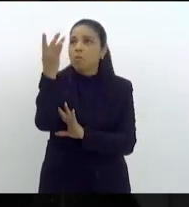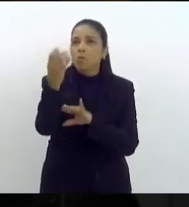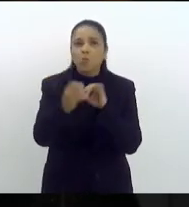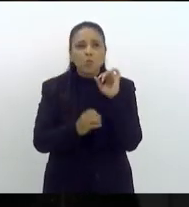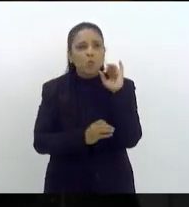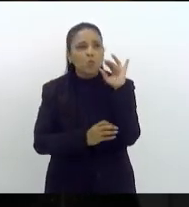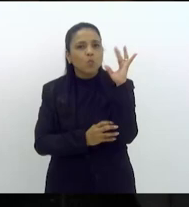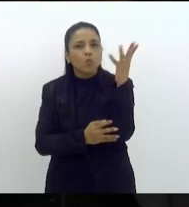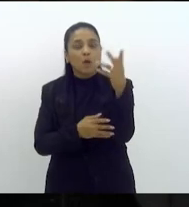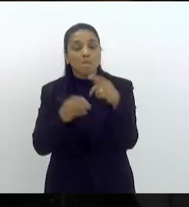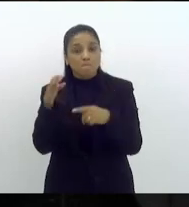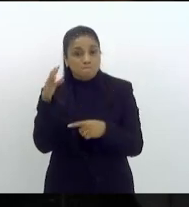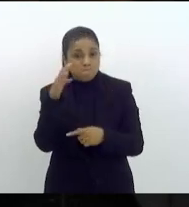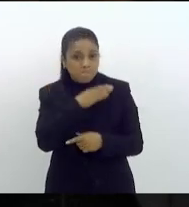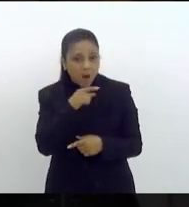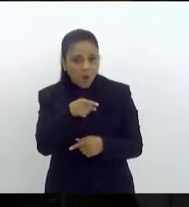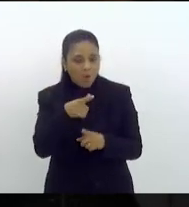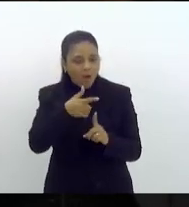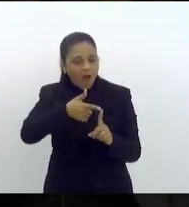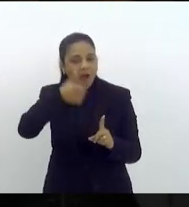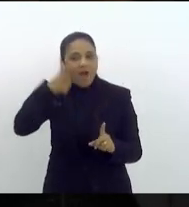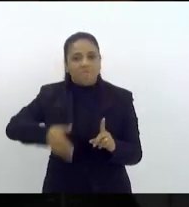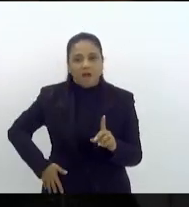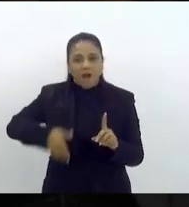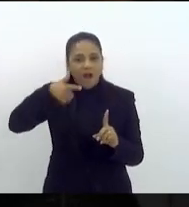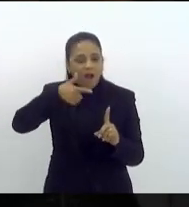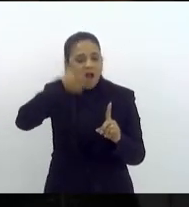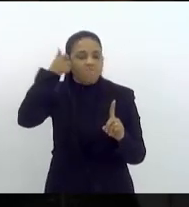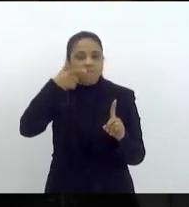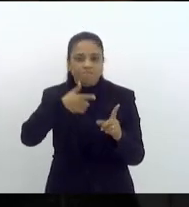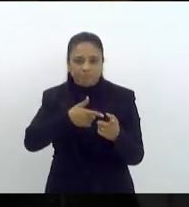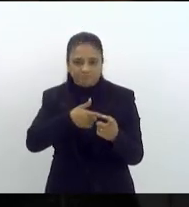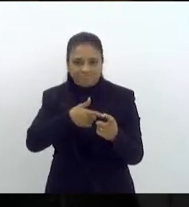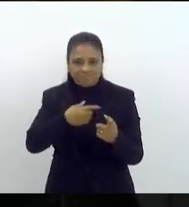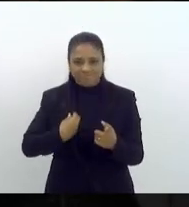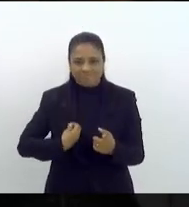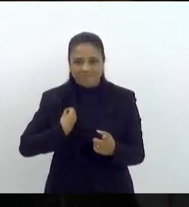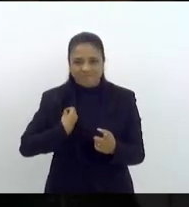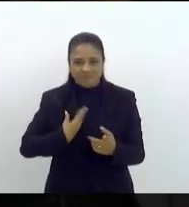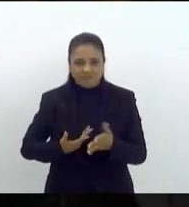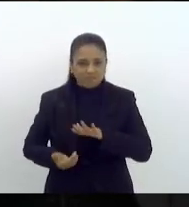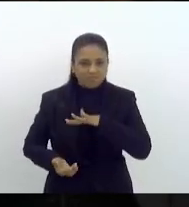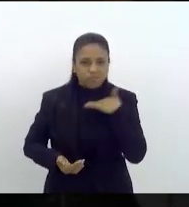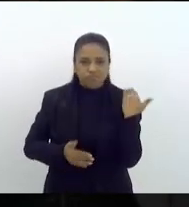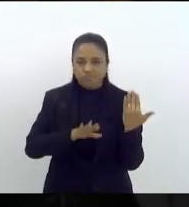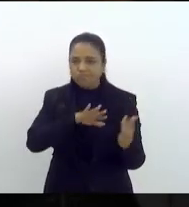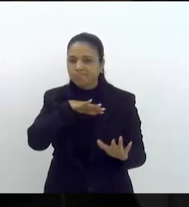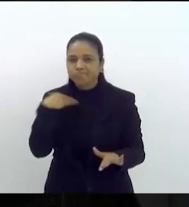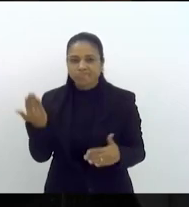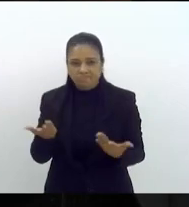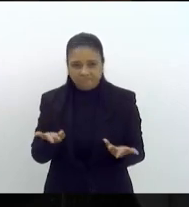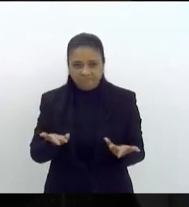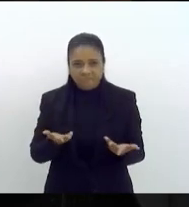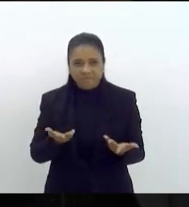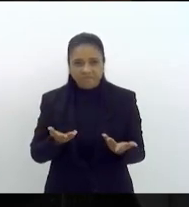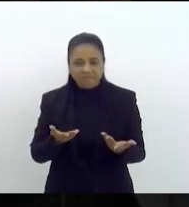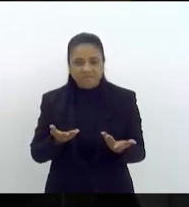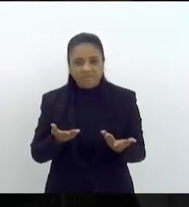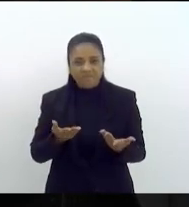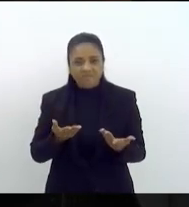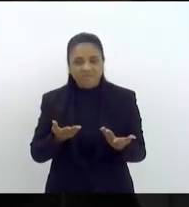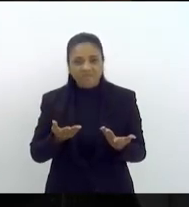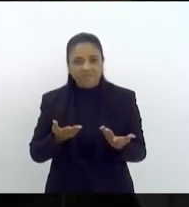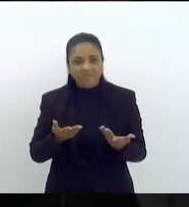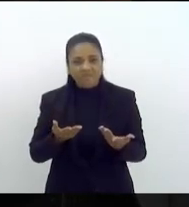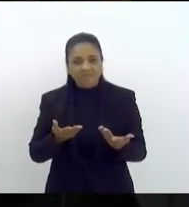Malditas são as armas que tiram vidas isso é que tem que ficar absolutamente